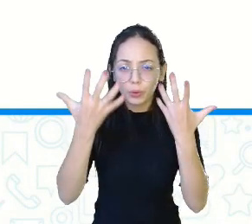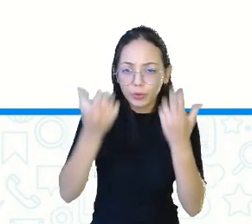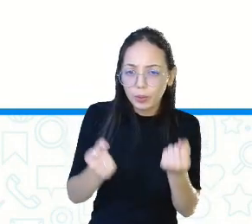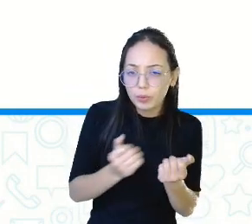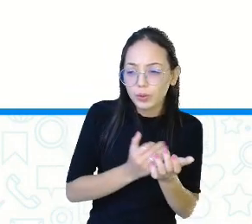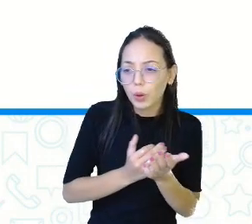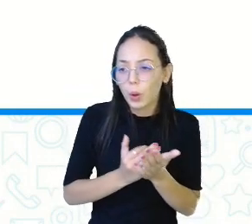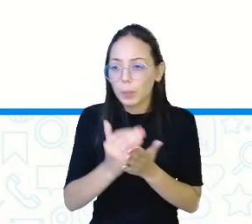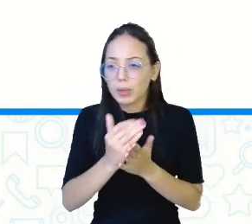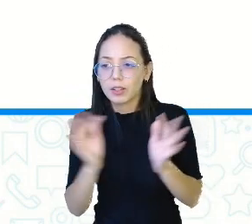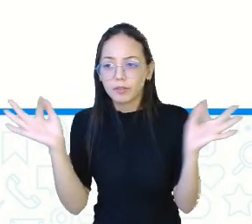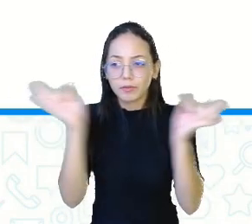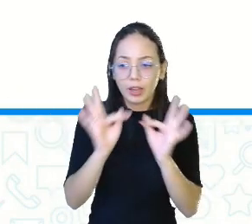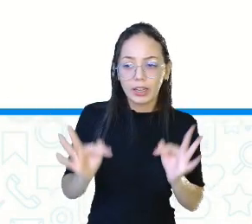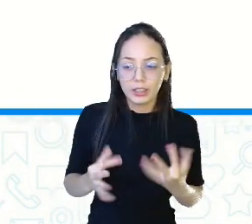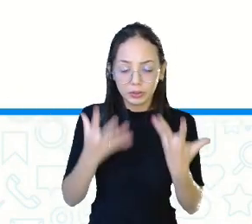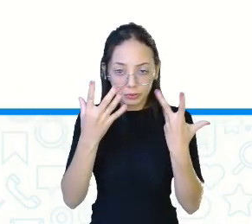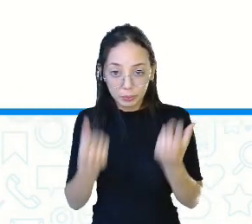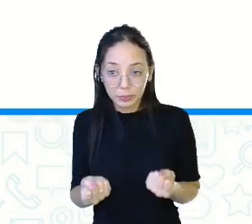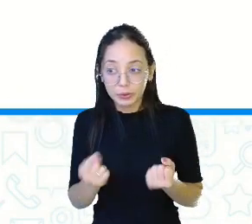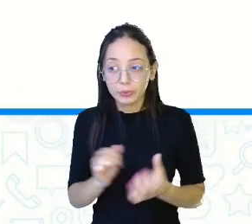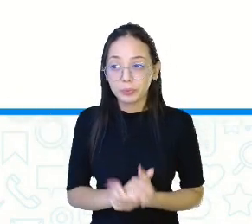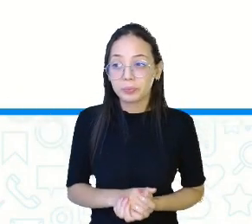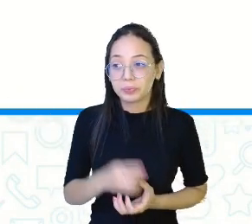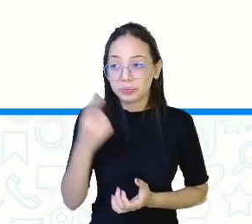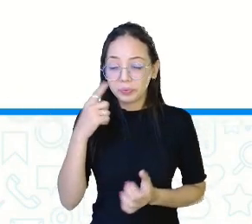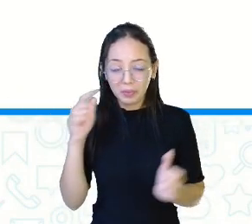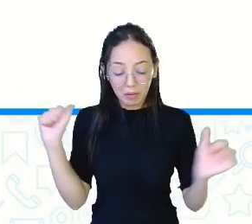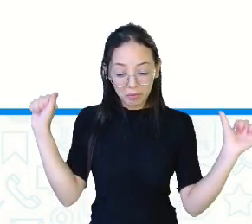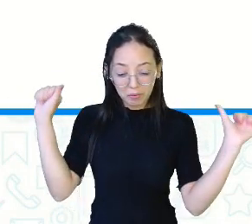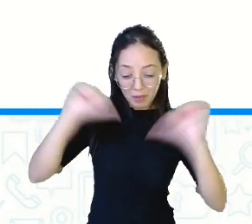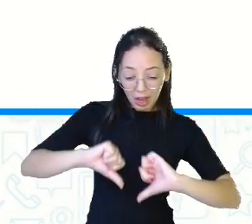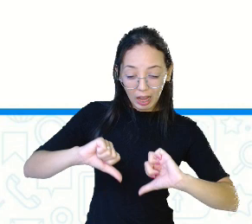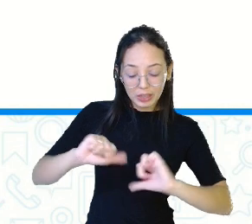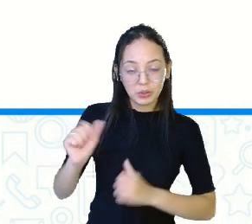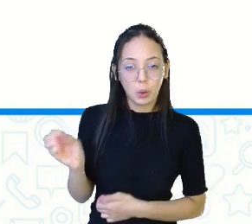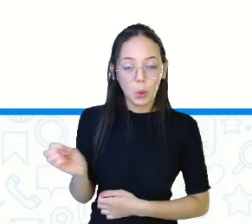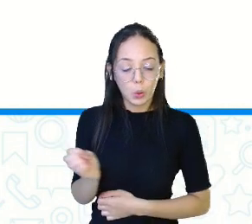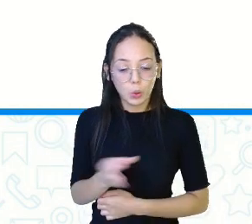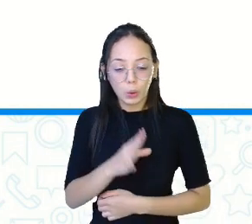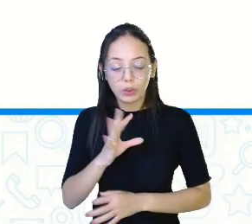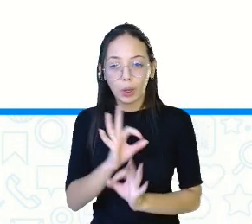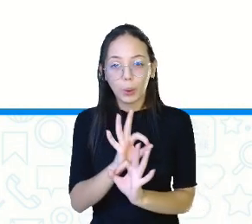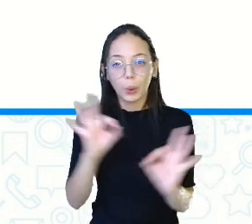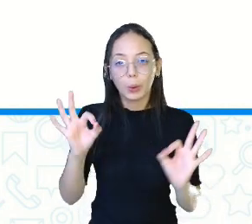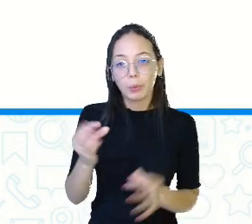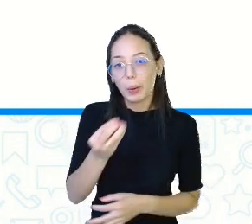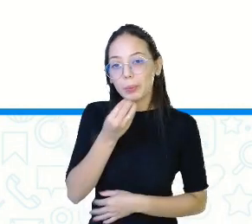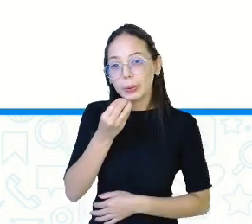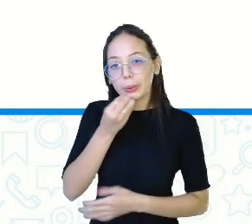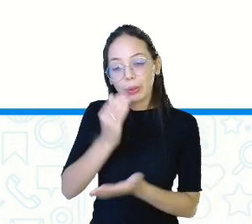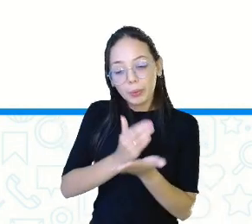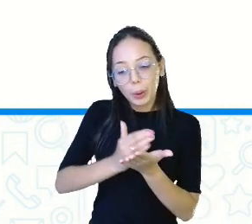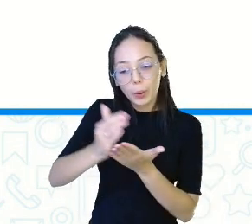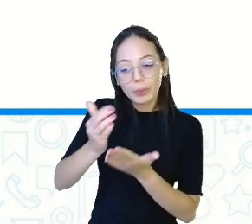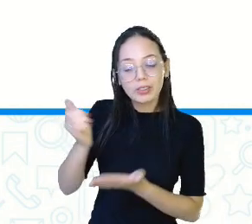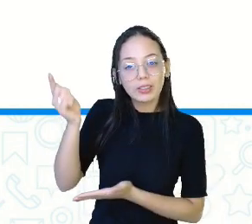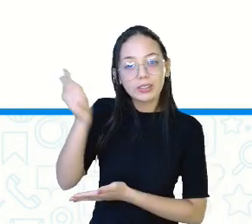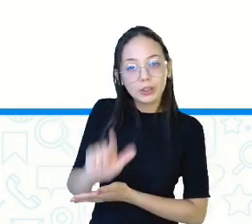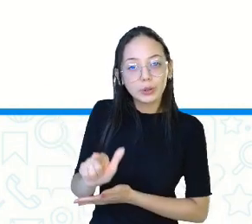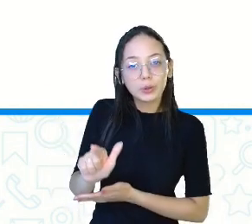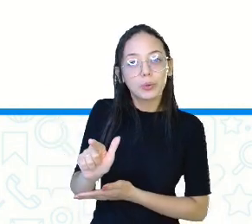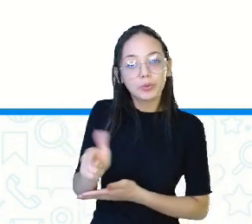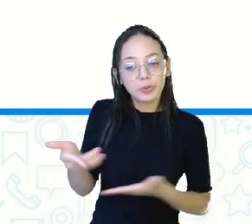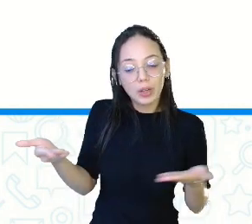começar se animando, se alegrando, vamos lá. O fracasso é uma ótima oportunidade para começar de novo